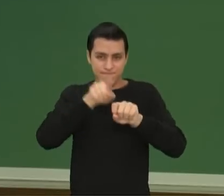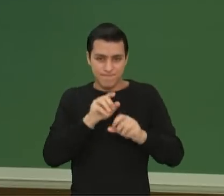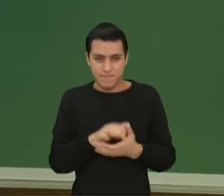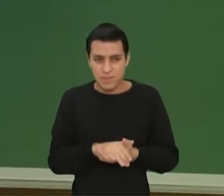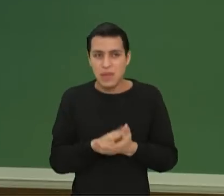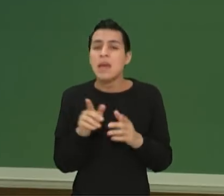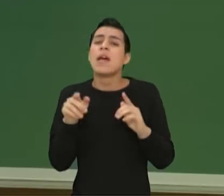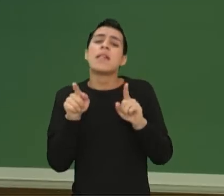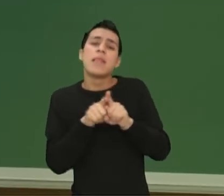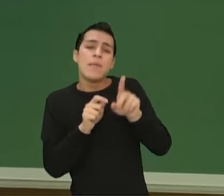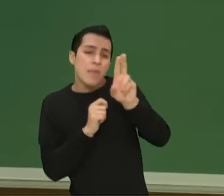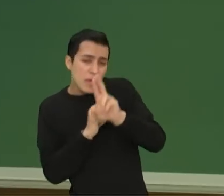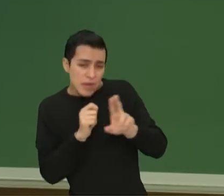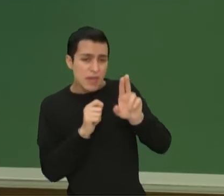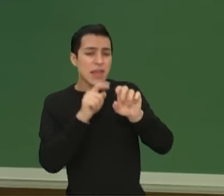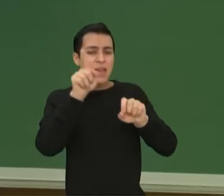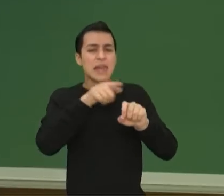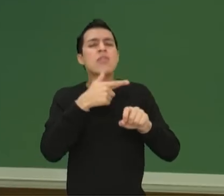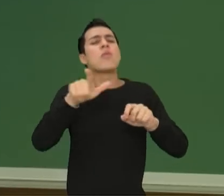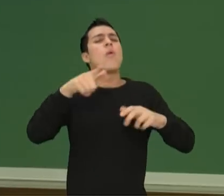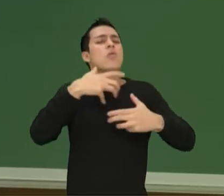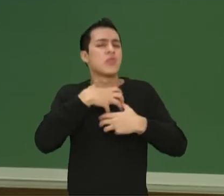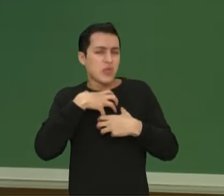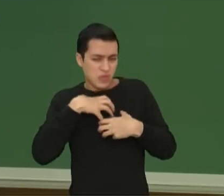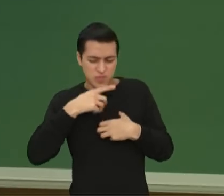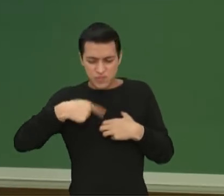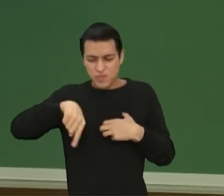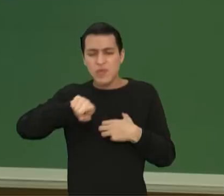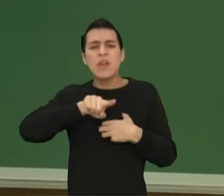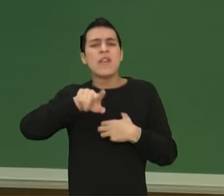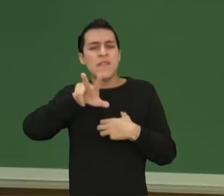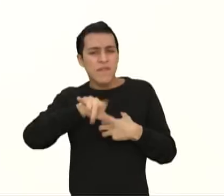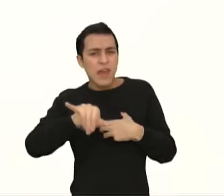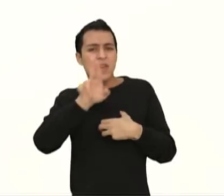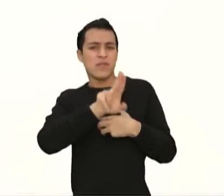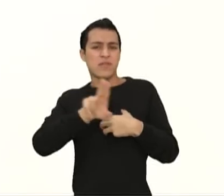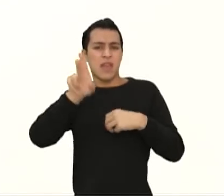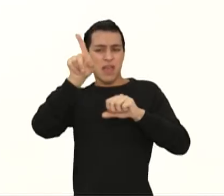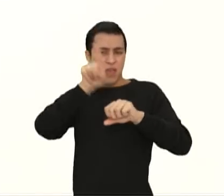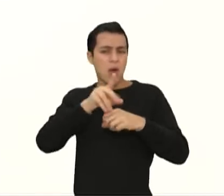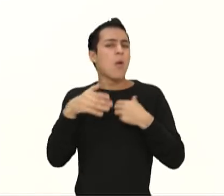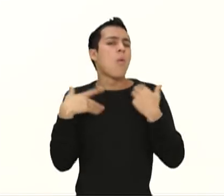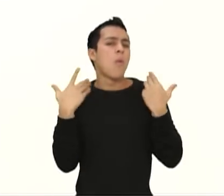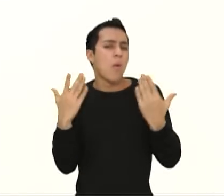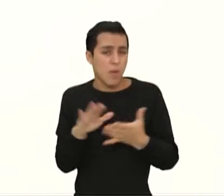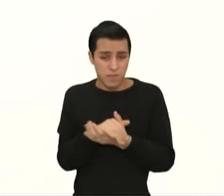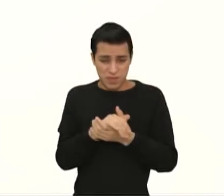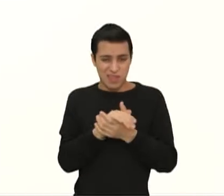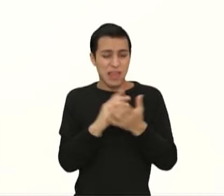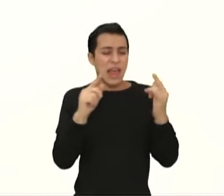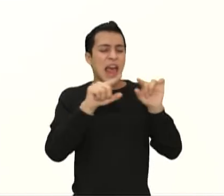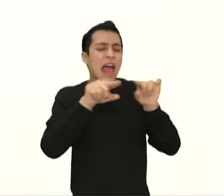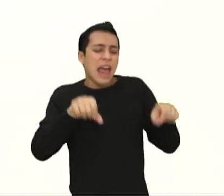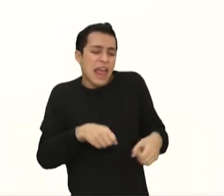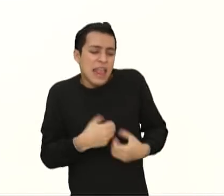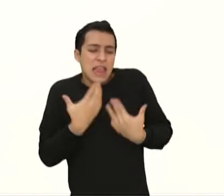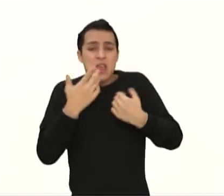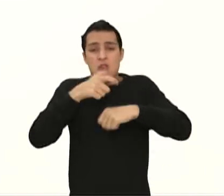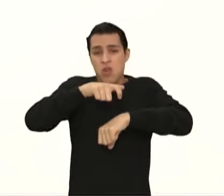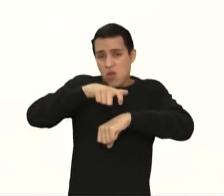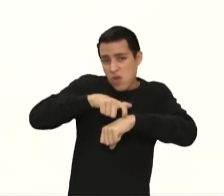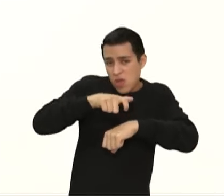Usa-se crase também outras situações que usaremos a crase. Nas expressões que indicam